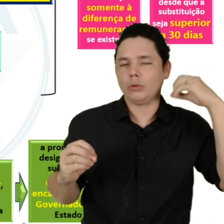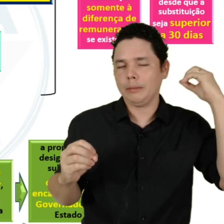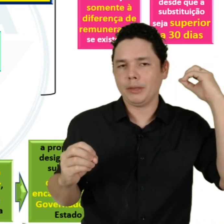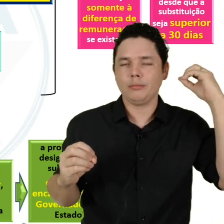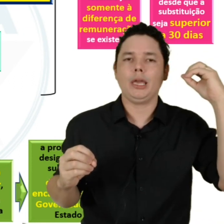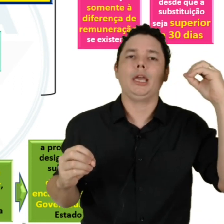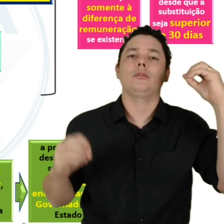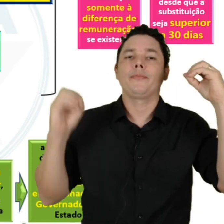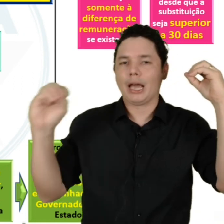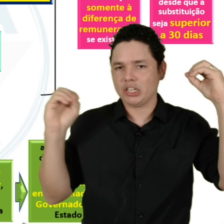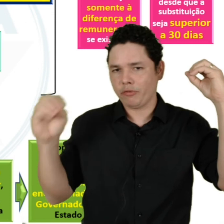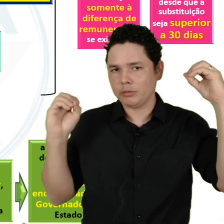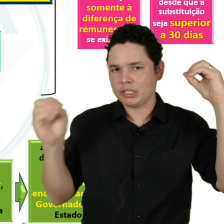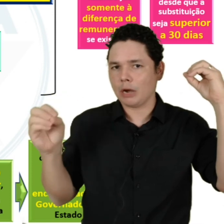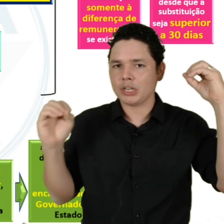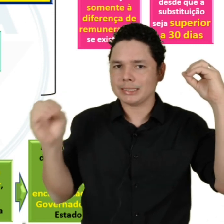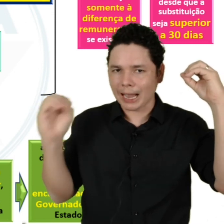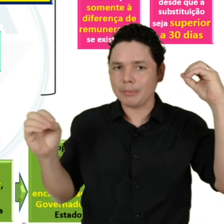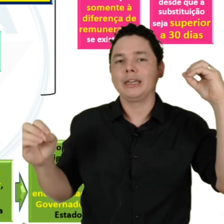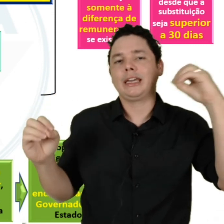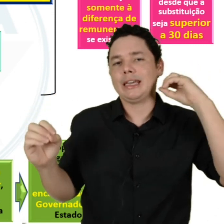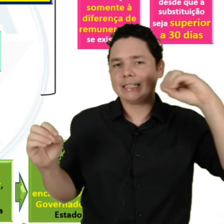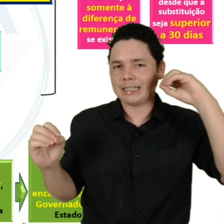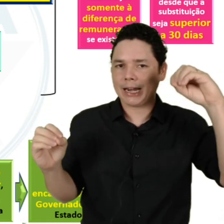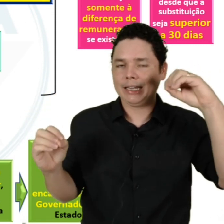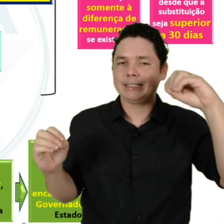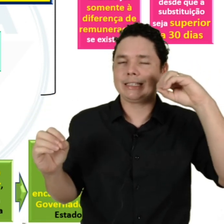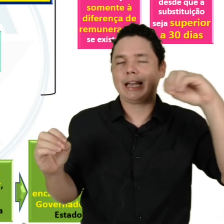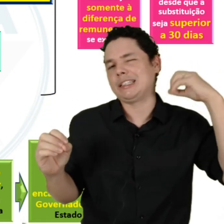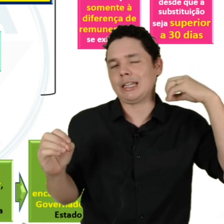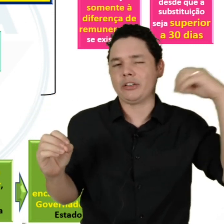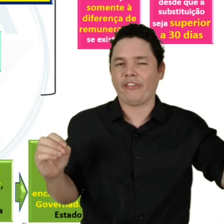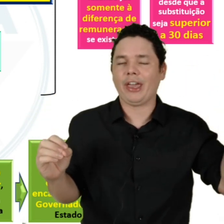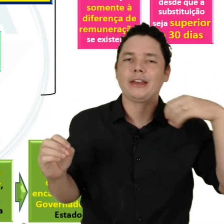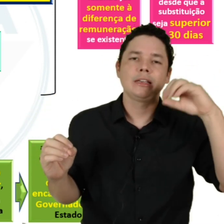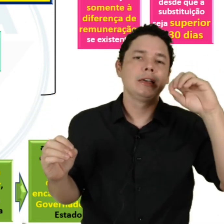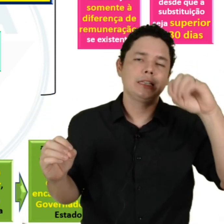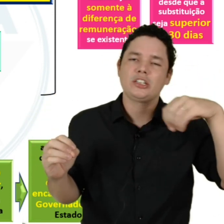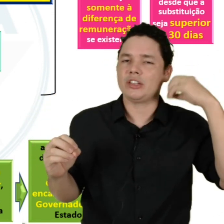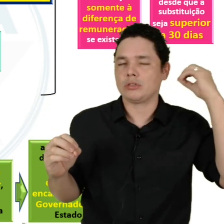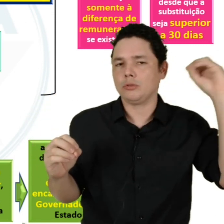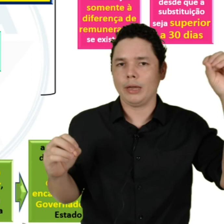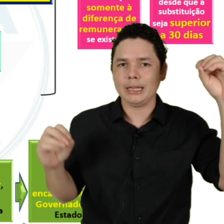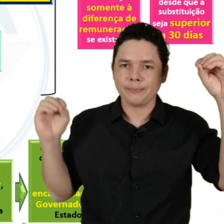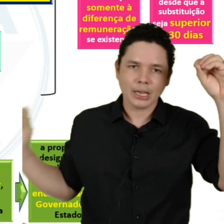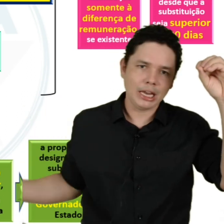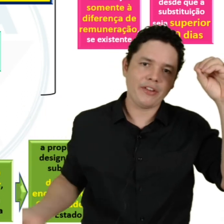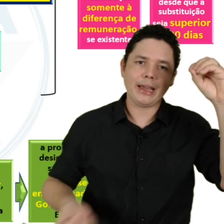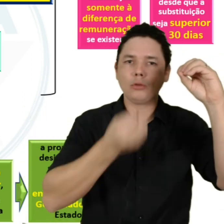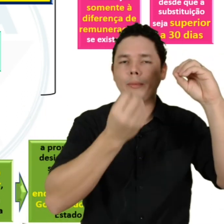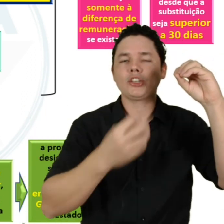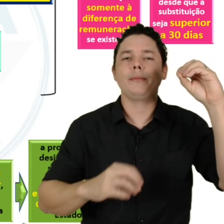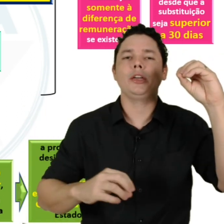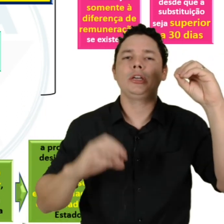outro impedimento. Aí já fulano de tal já sabe que esse cara aqui, se ele sair sem estar de férias, se ele estiver de auxílio-doença, ele